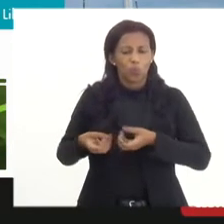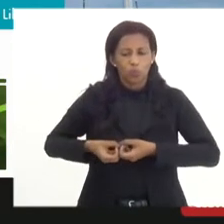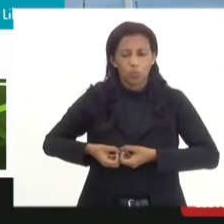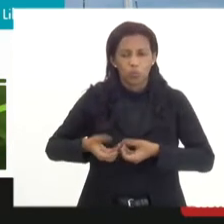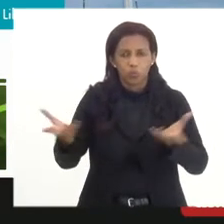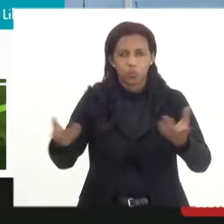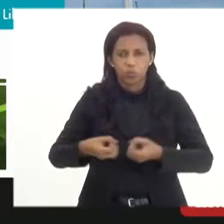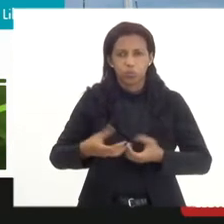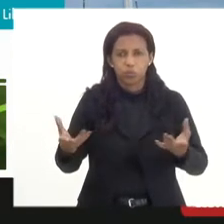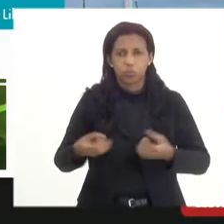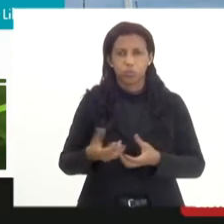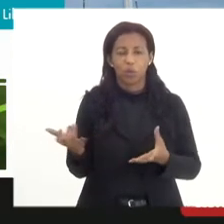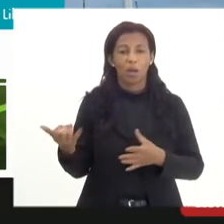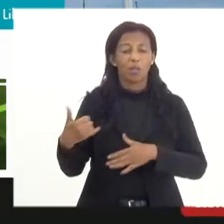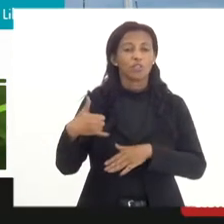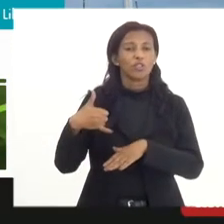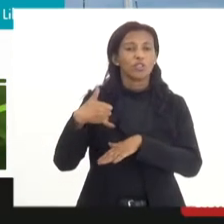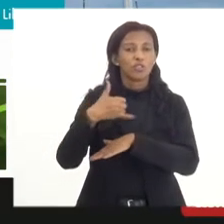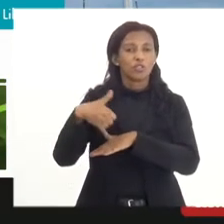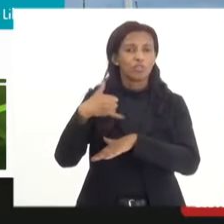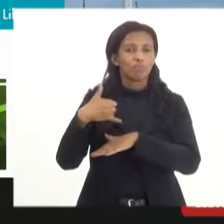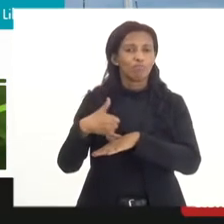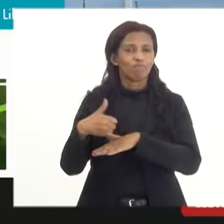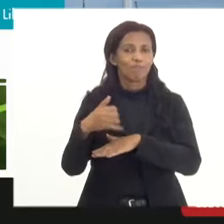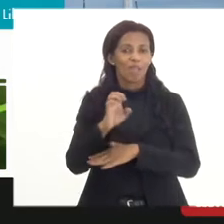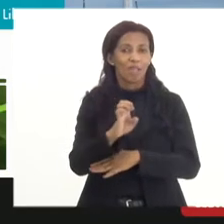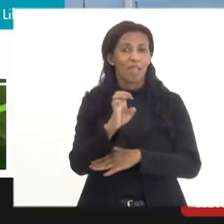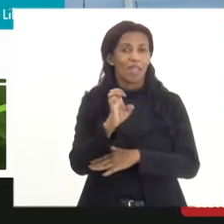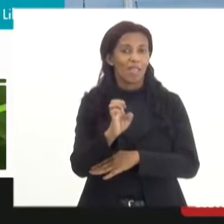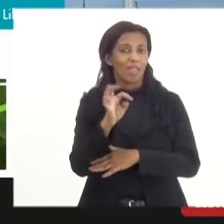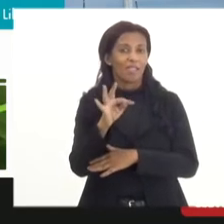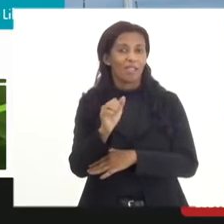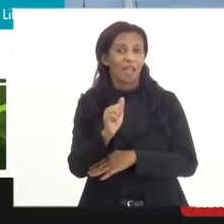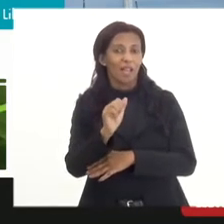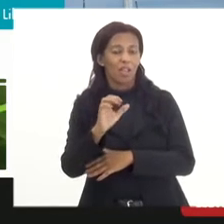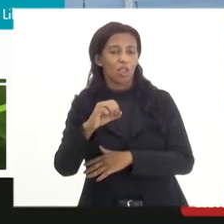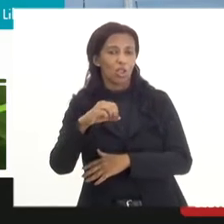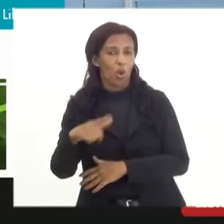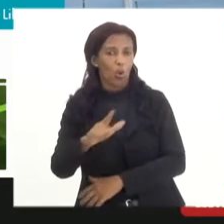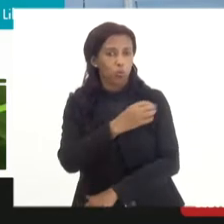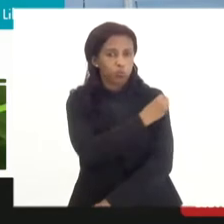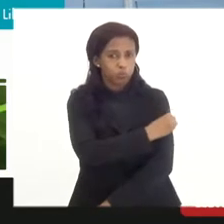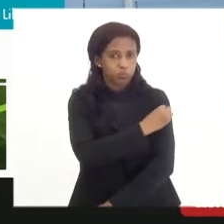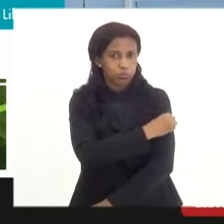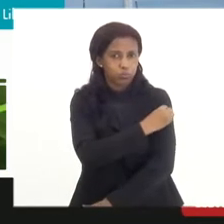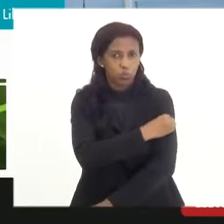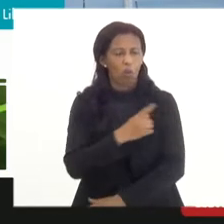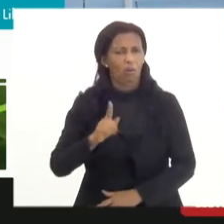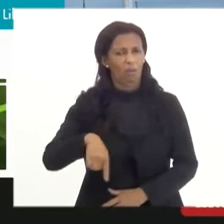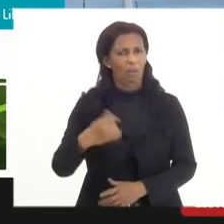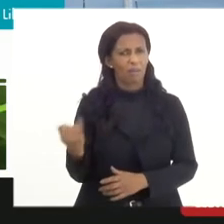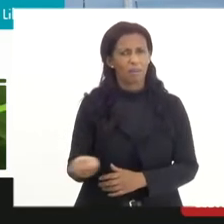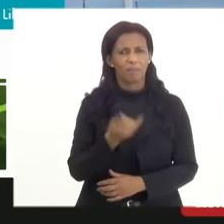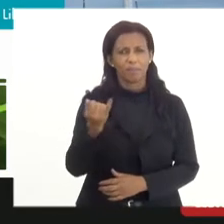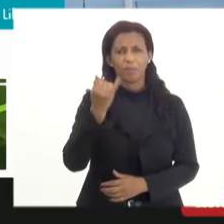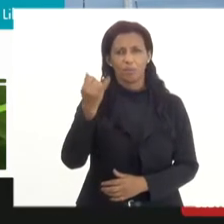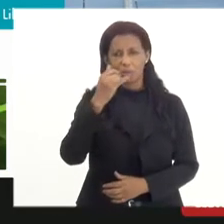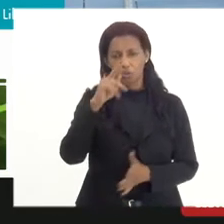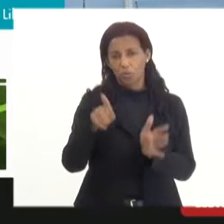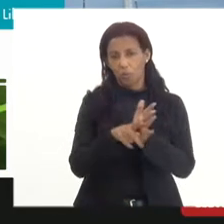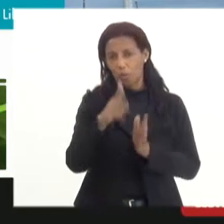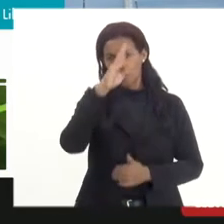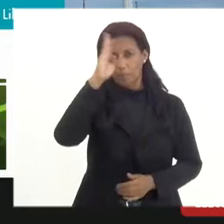distribuição de combustíveis e produção de etanol de primeira e segunda geração a partir da cana-de-açúcar, produto que é genuinamente